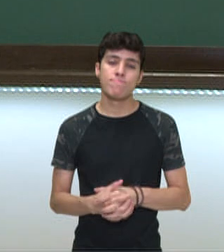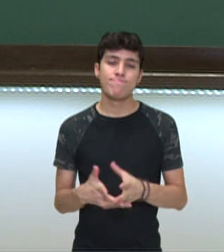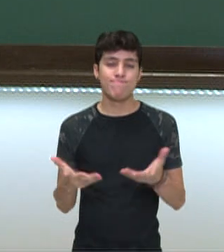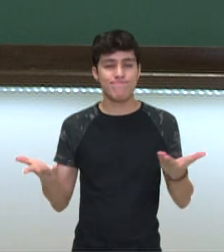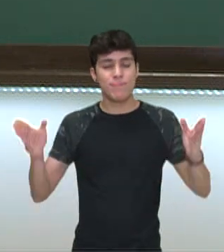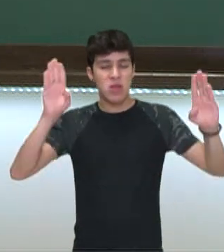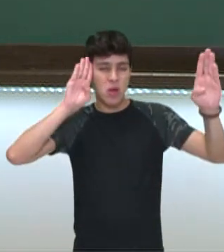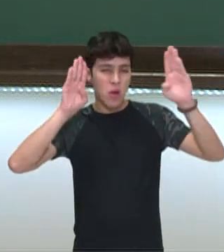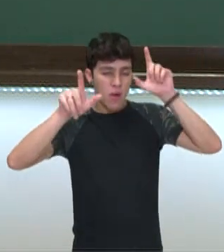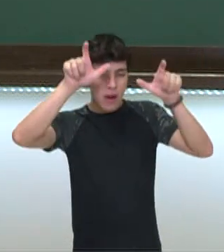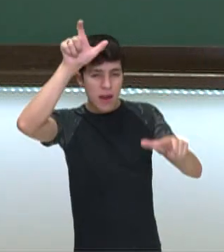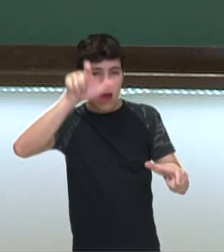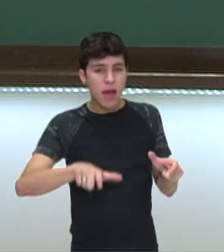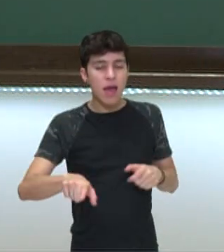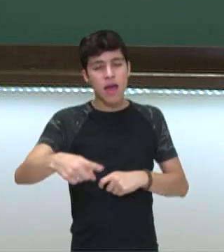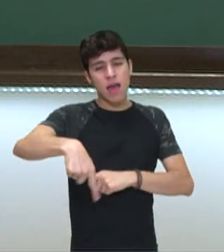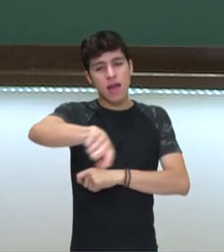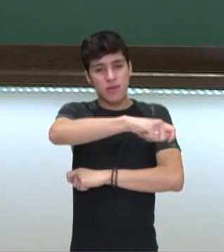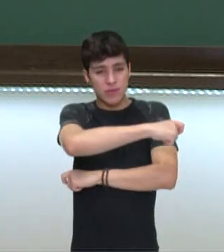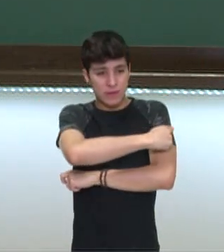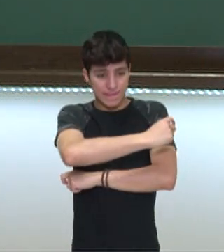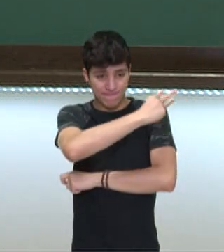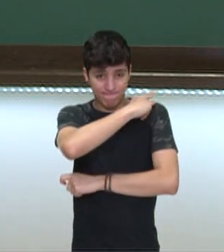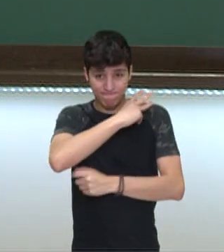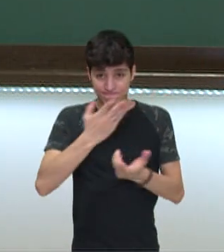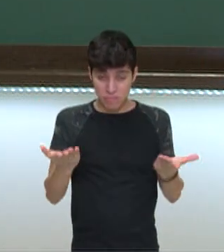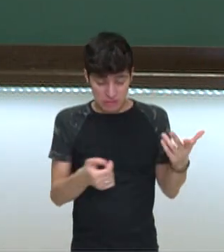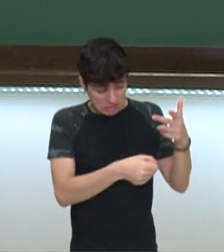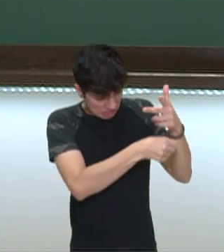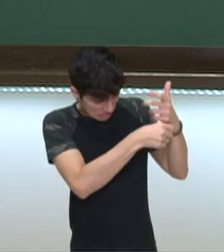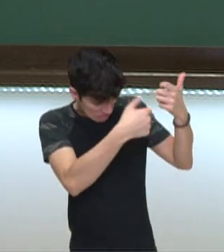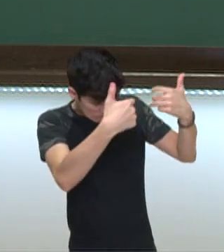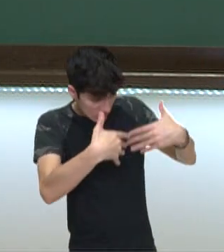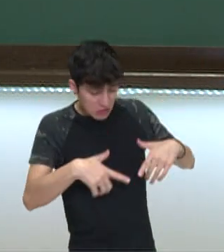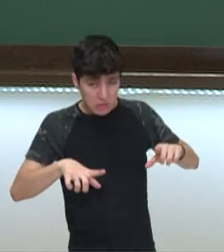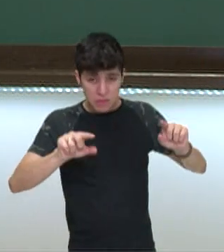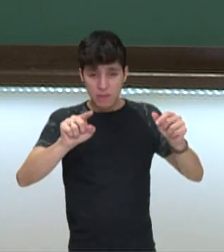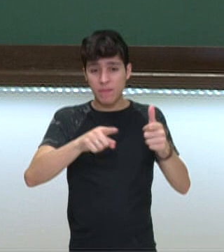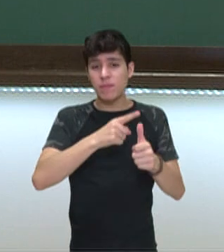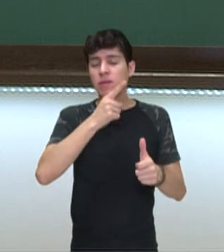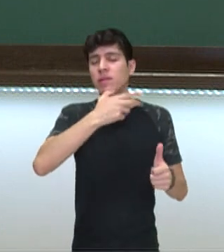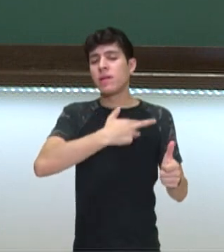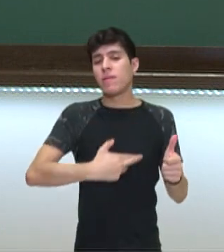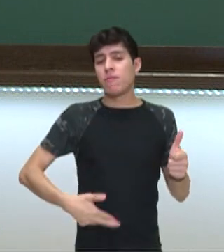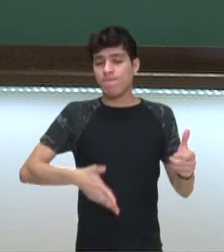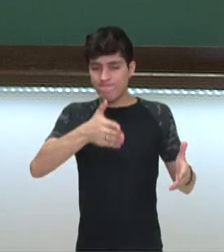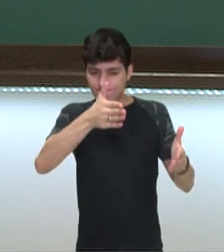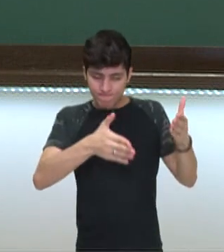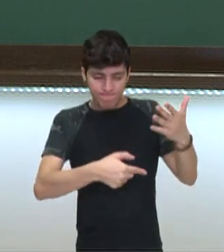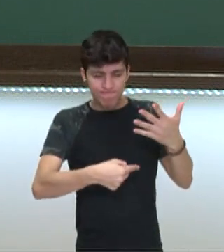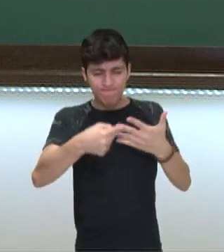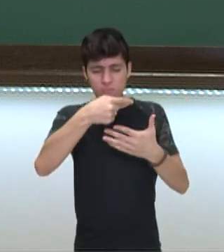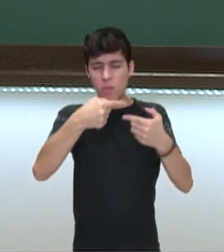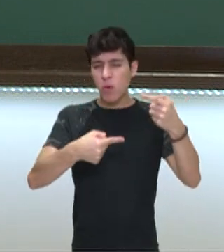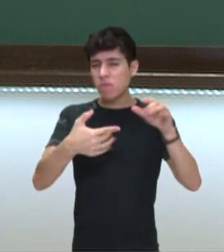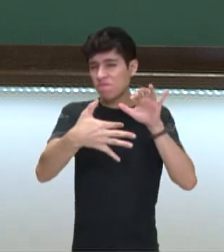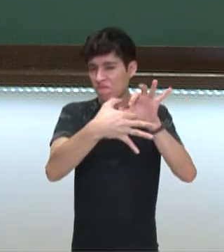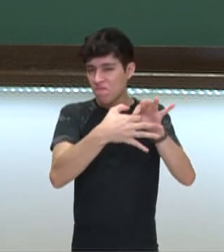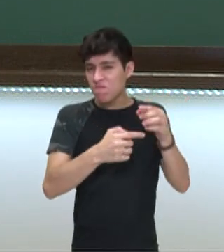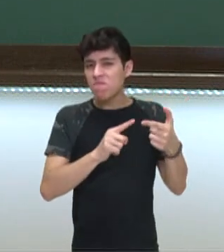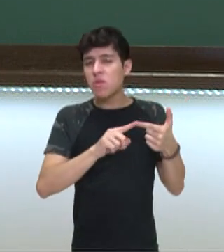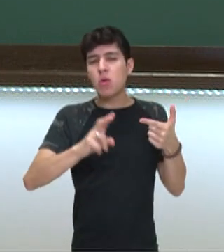Olá estudantes da 3ª série nesse vídeo nós vamos falar sobre a primeira república aspectos políticos